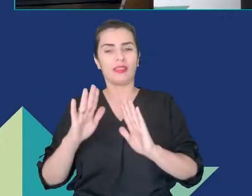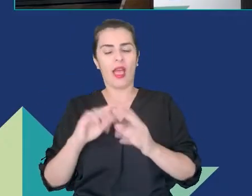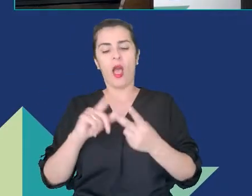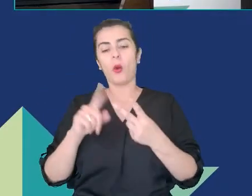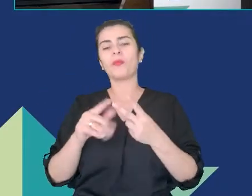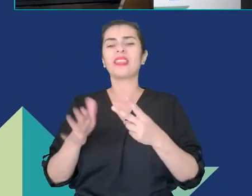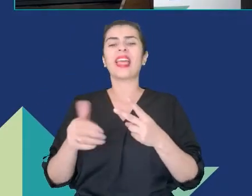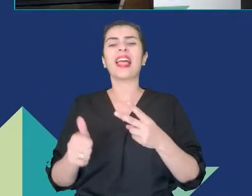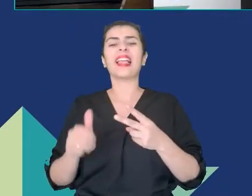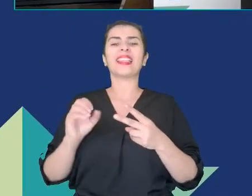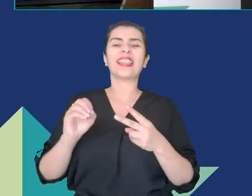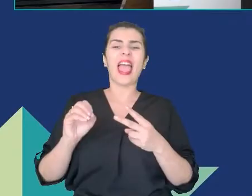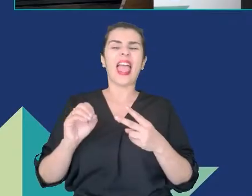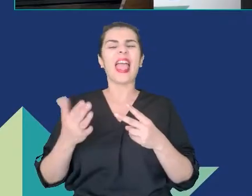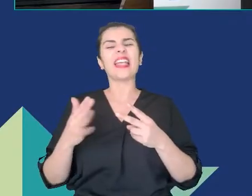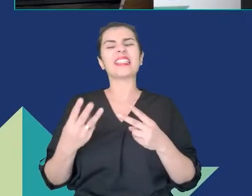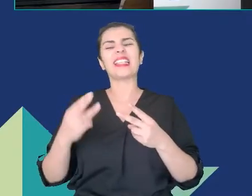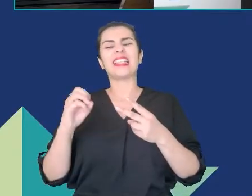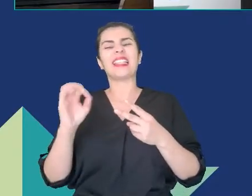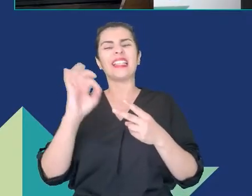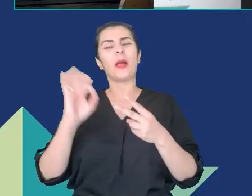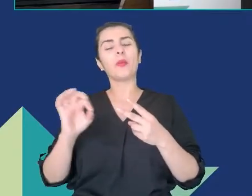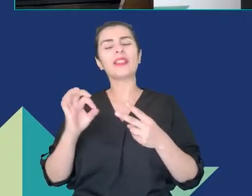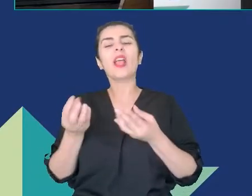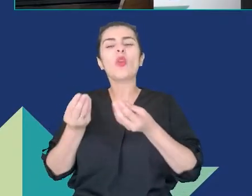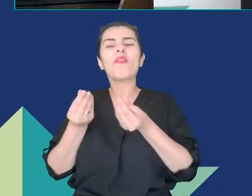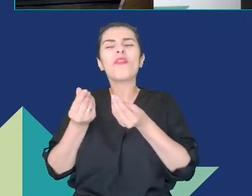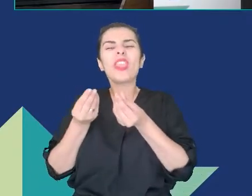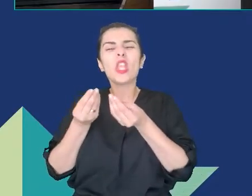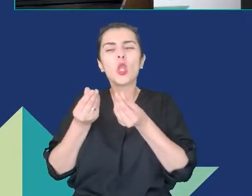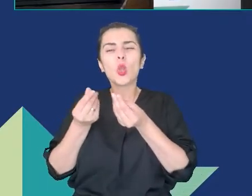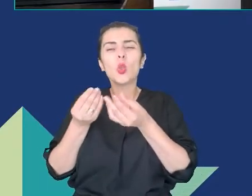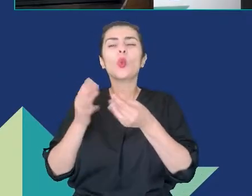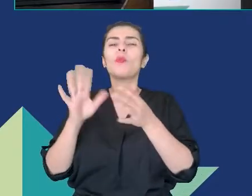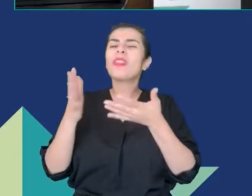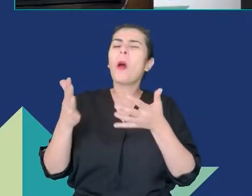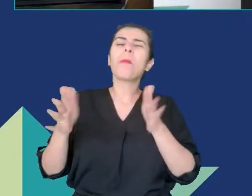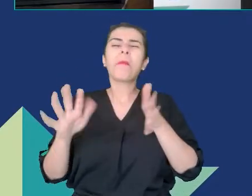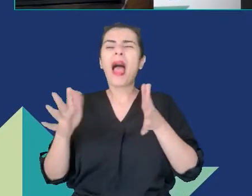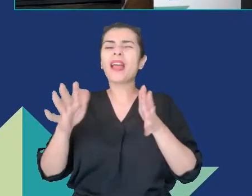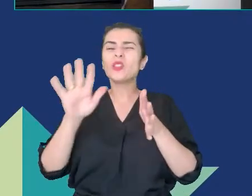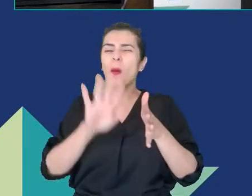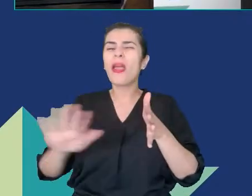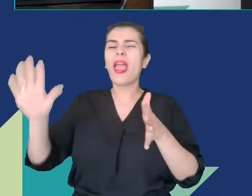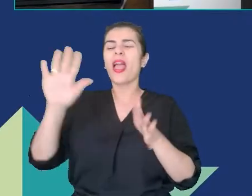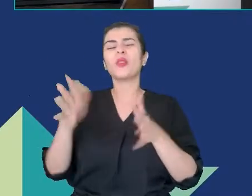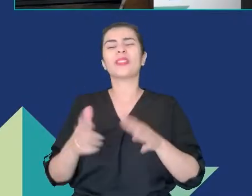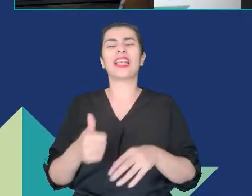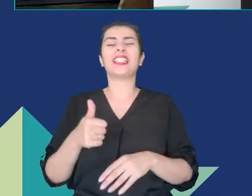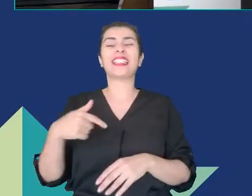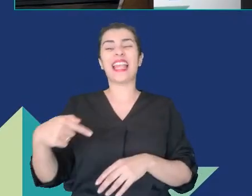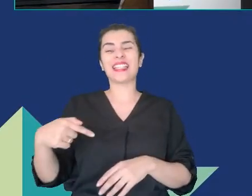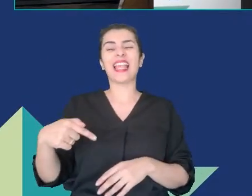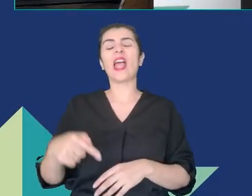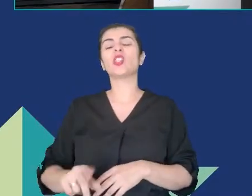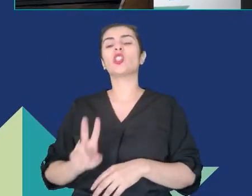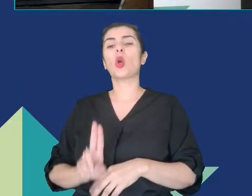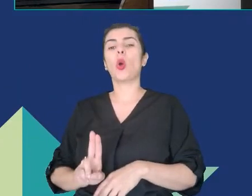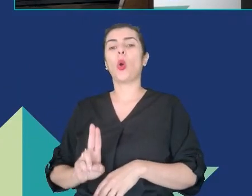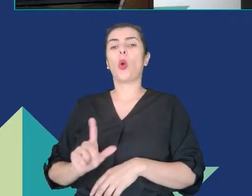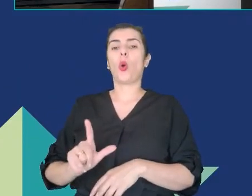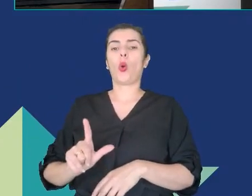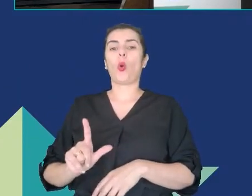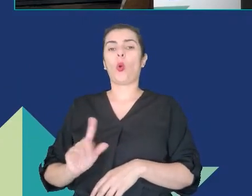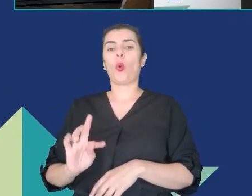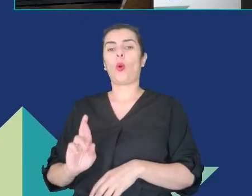ficado ali em torno de 17% de ultrafino numa média mais fiel, né? Essa também foi uma escolha que